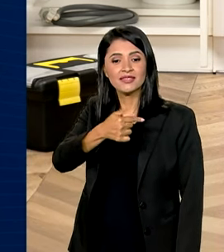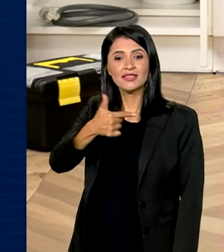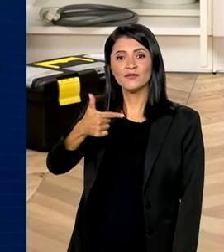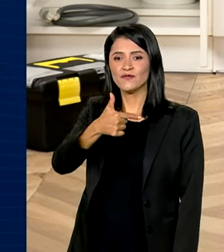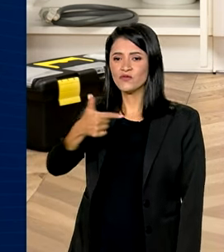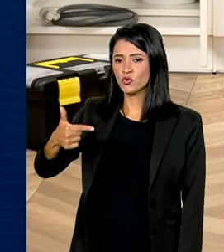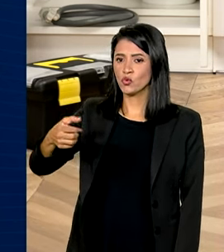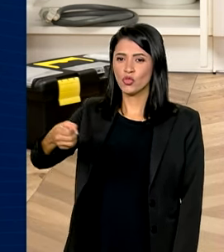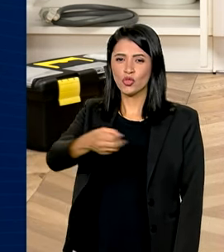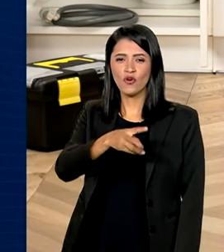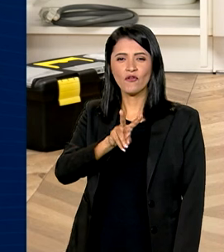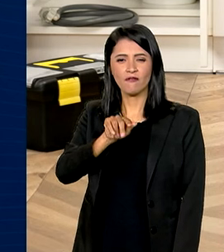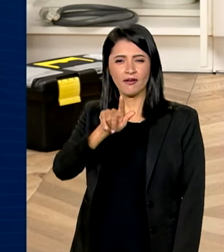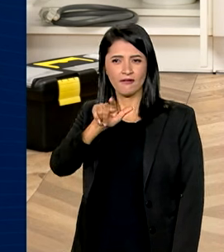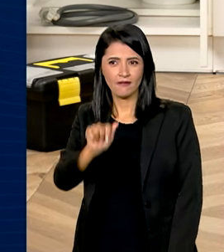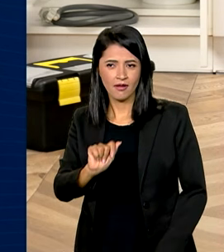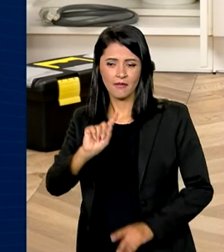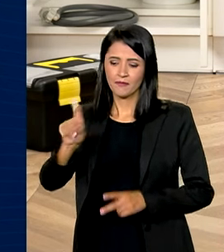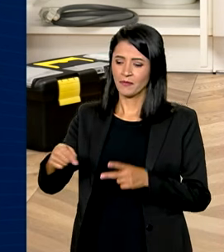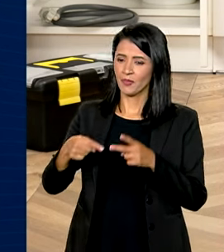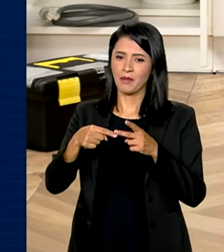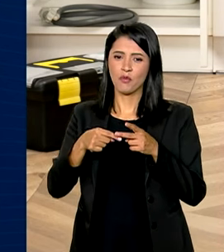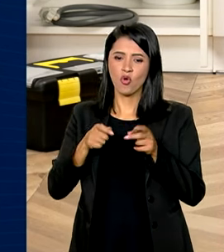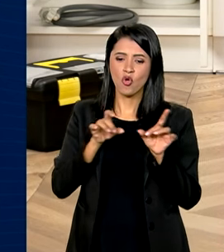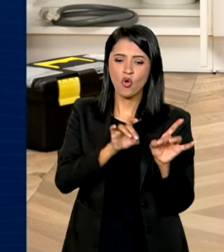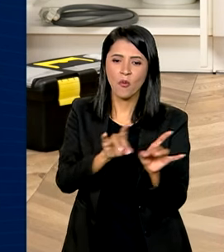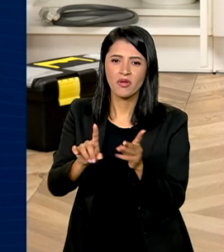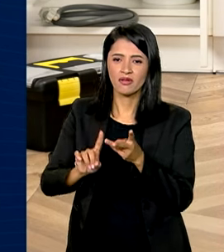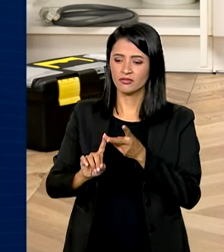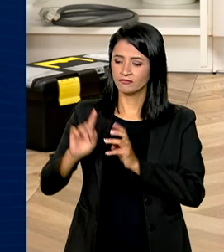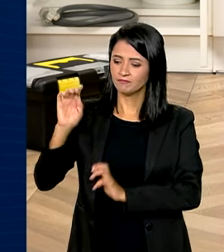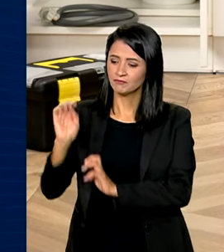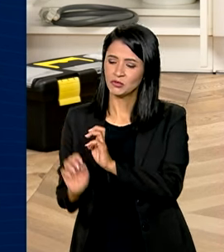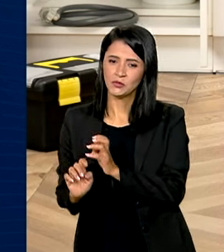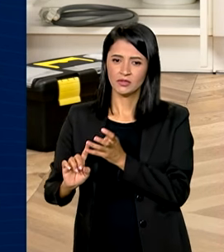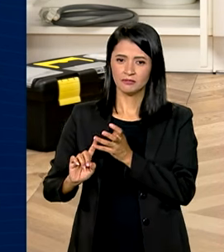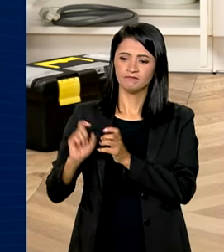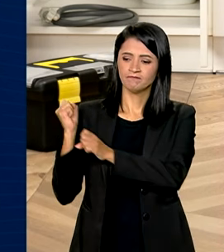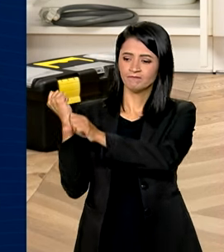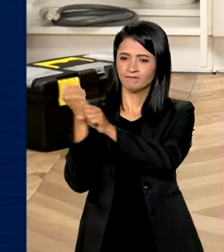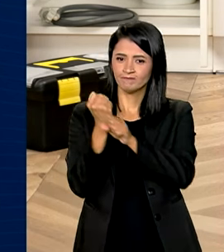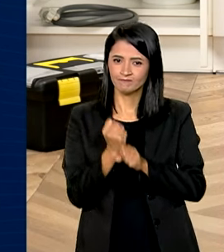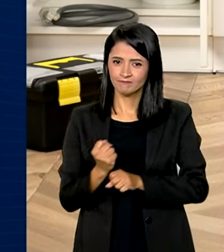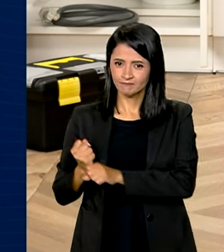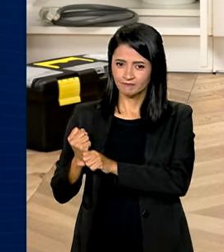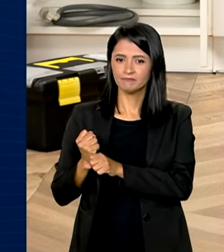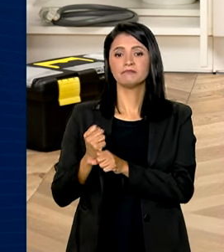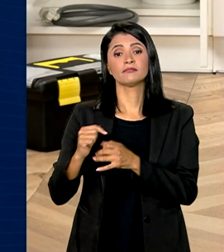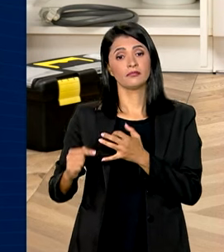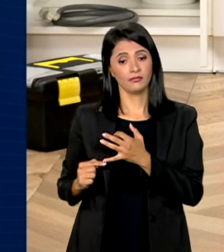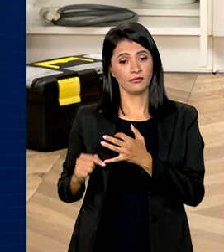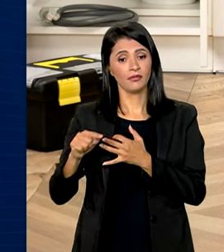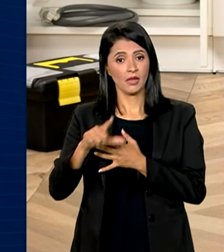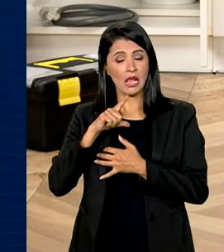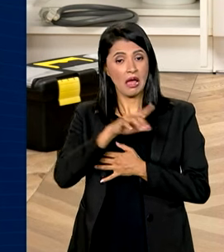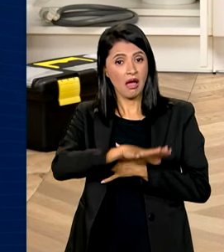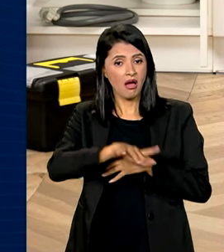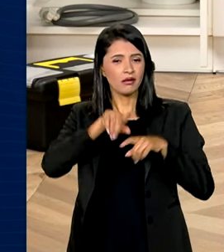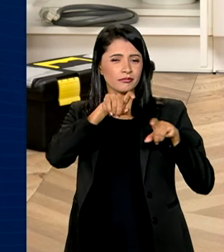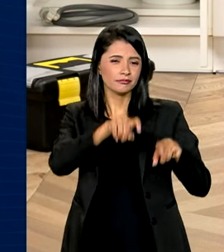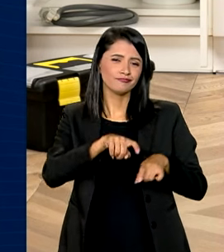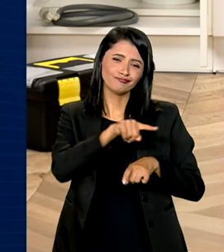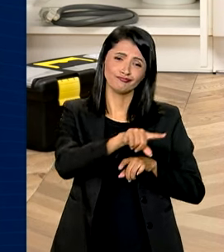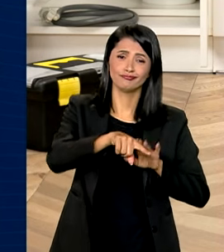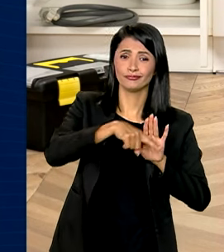148.722 novas vagas, seguido do comércio, da indústria e da construção. Somente o setor da agropecuária